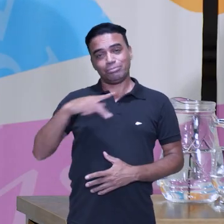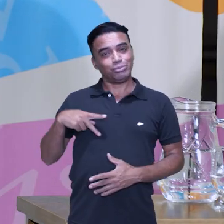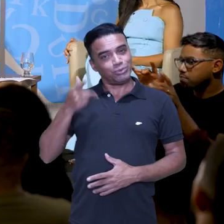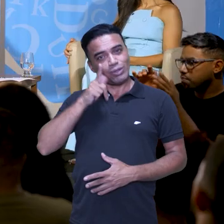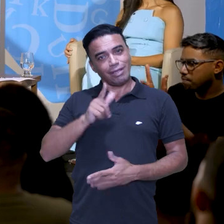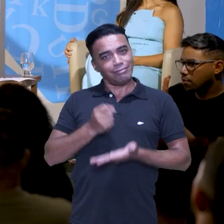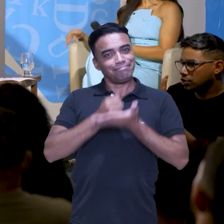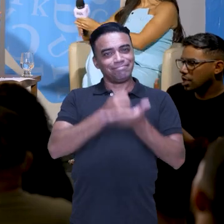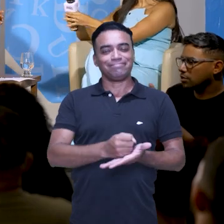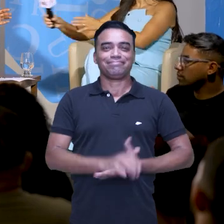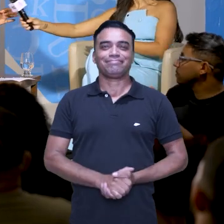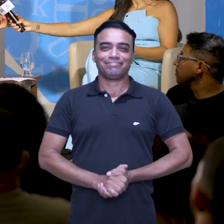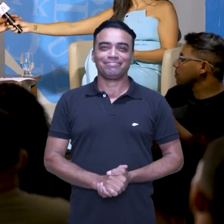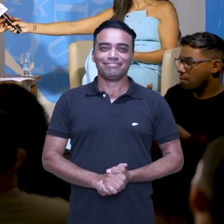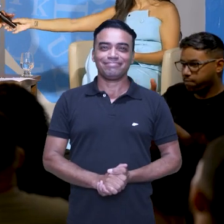Público.